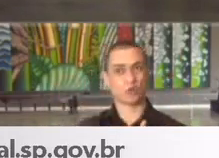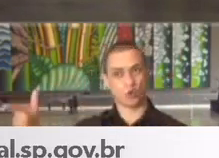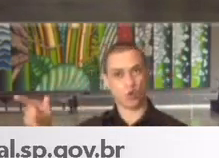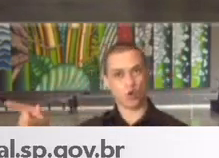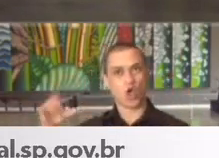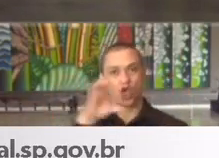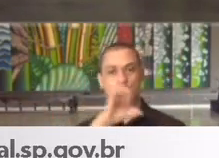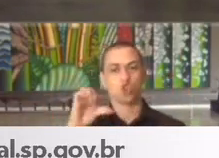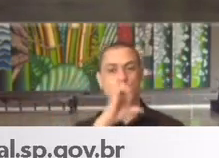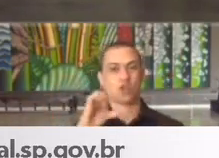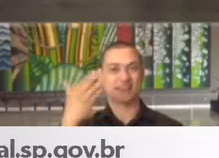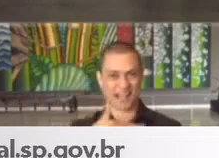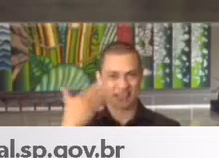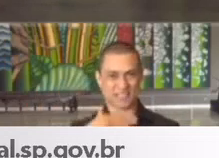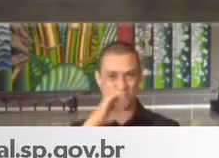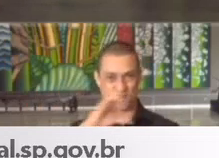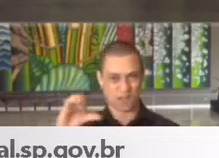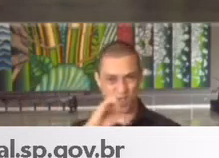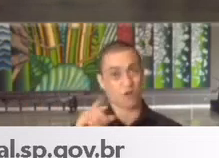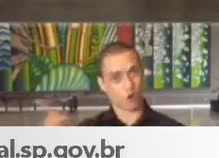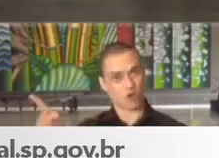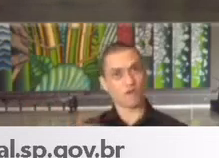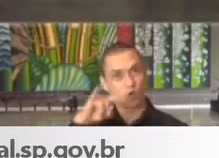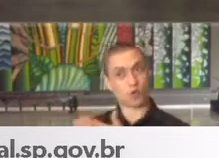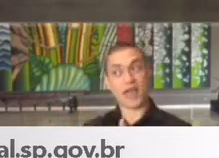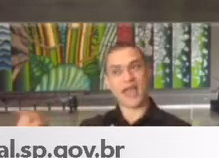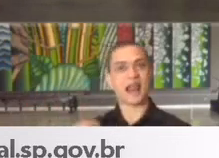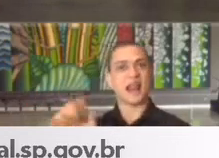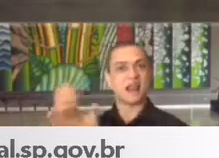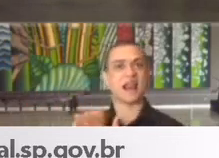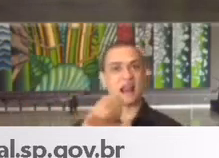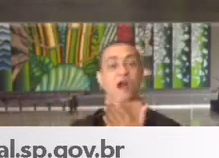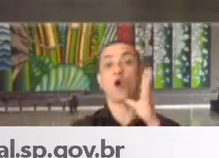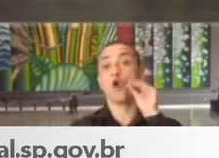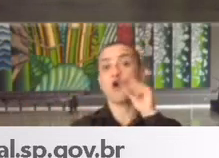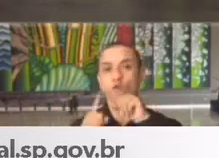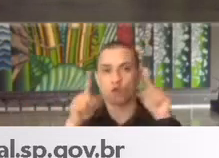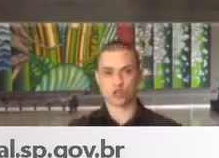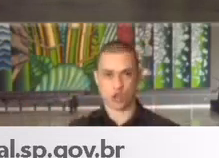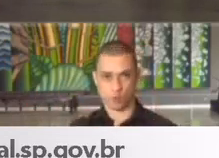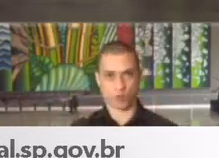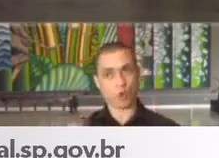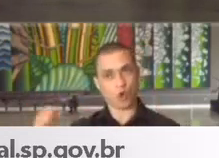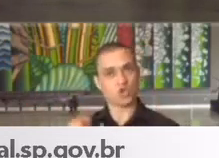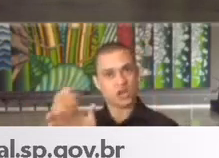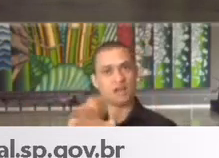99 Táxi, que hoje faz os deslocamentos dos funcionários públicos.